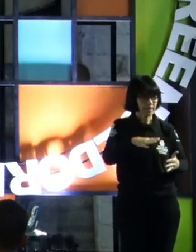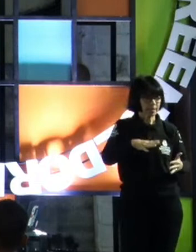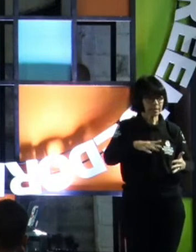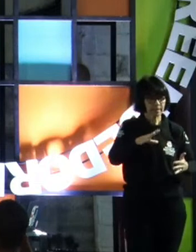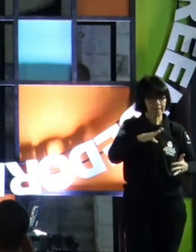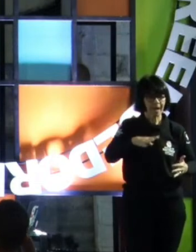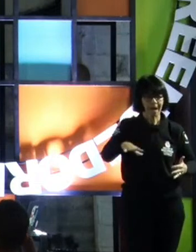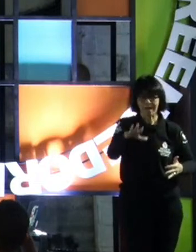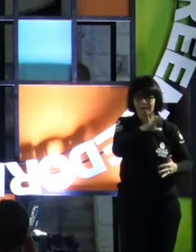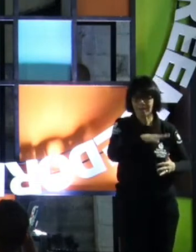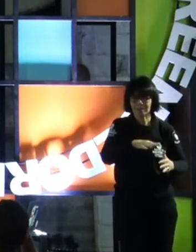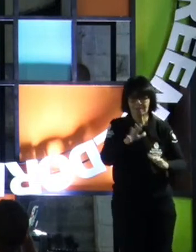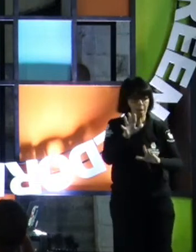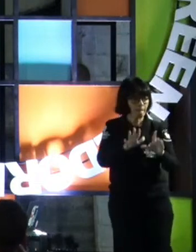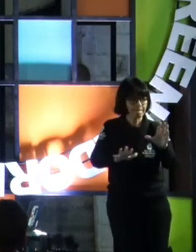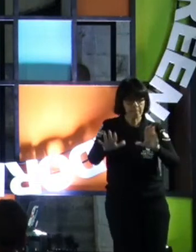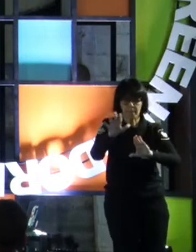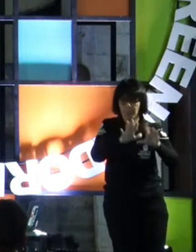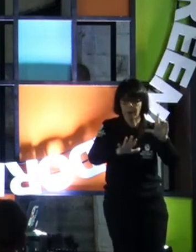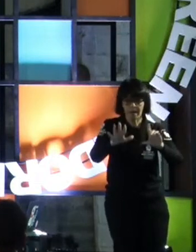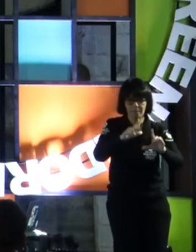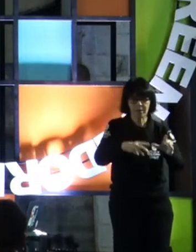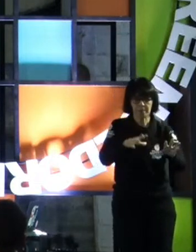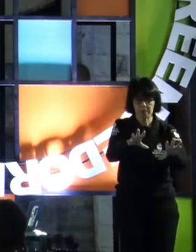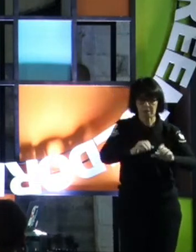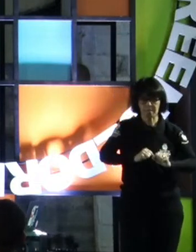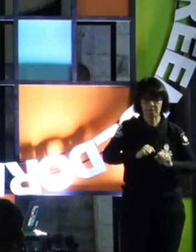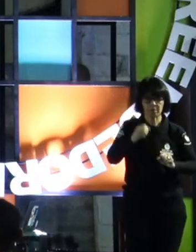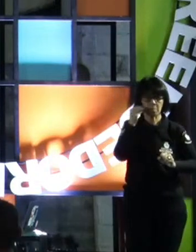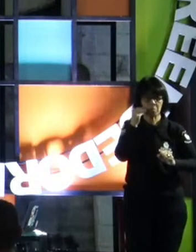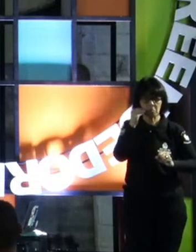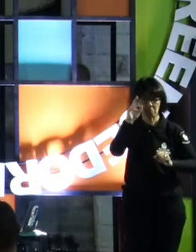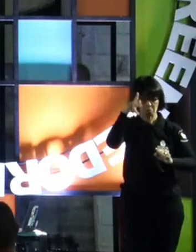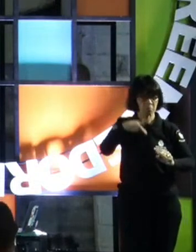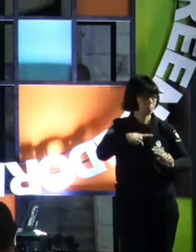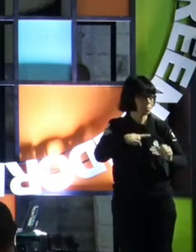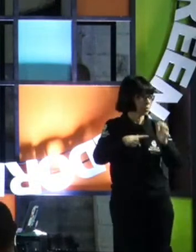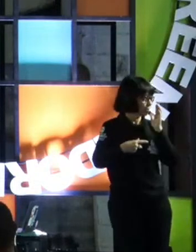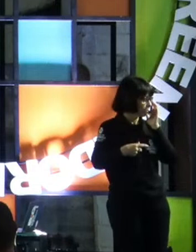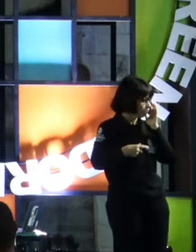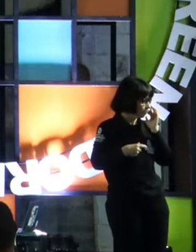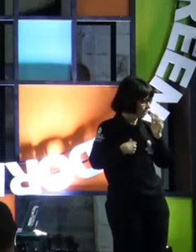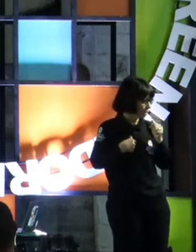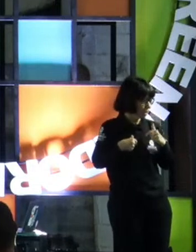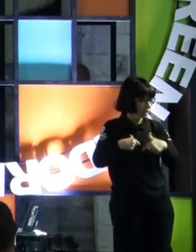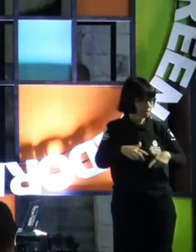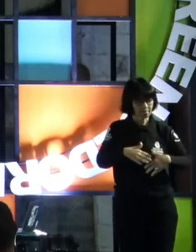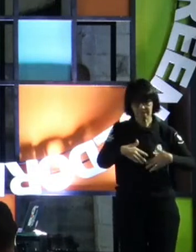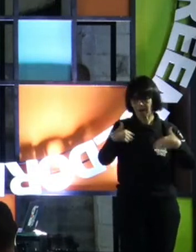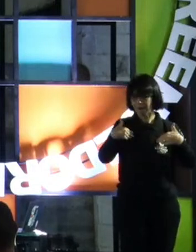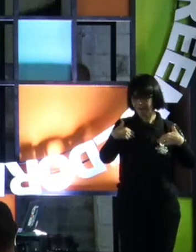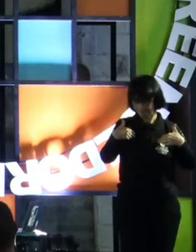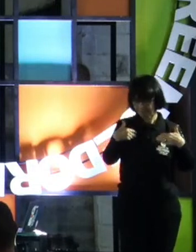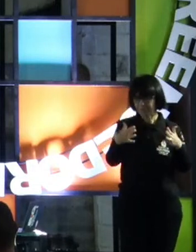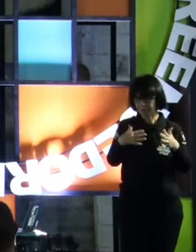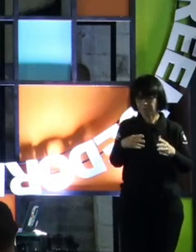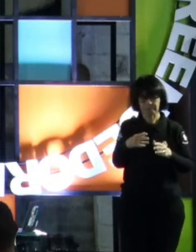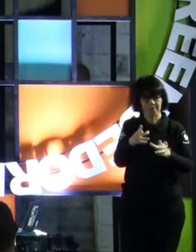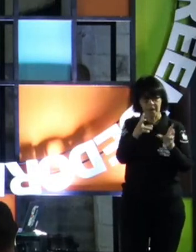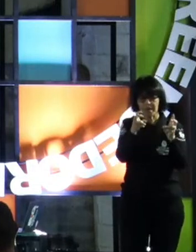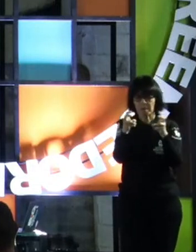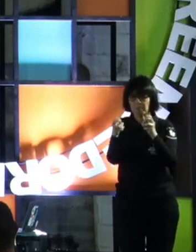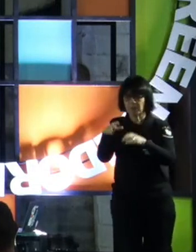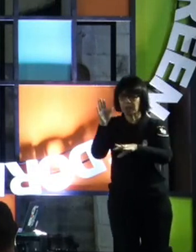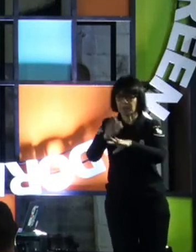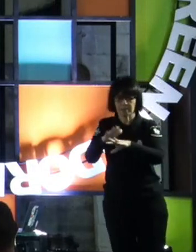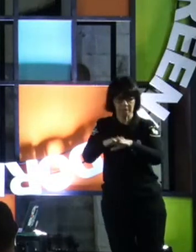plataformas que habilitarão as experiências humanas. Eu sou otimista, tá, gente? Então, eu vejo cada vez